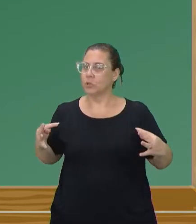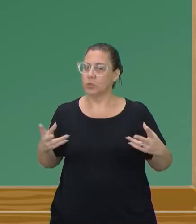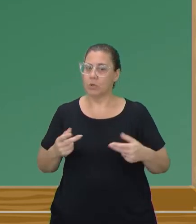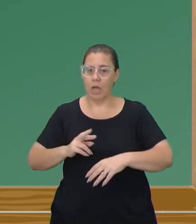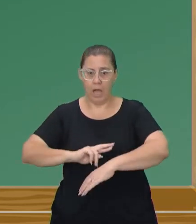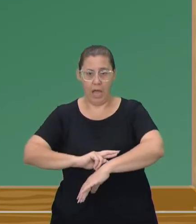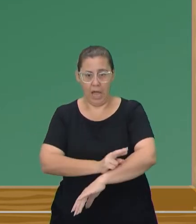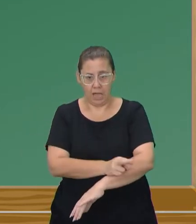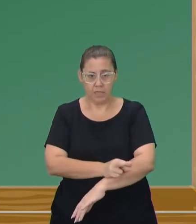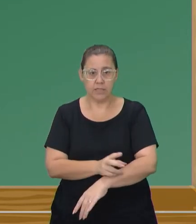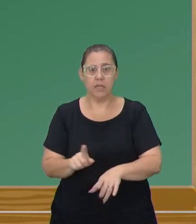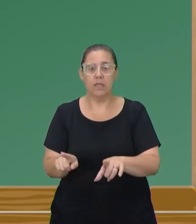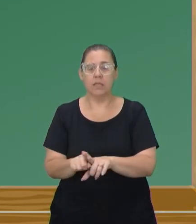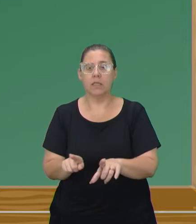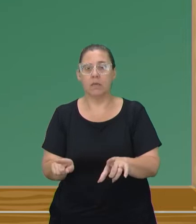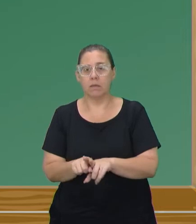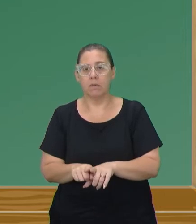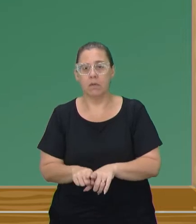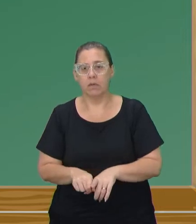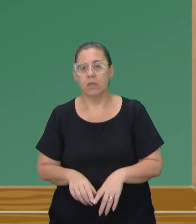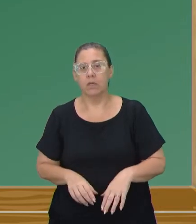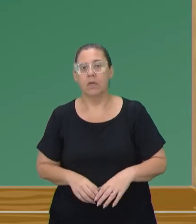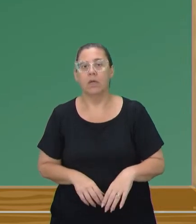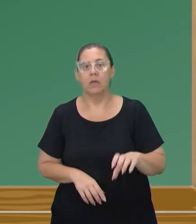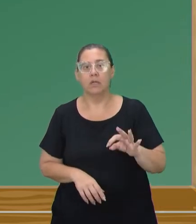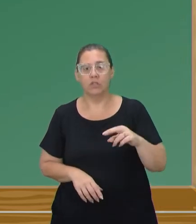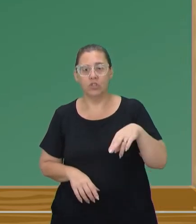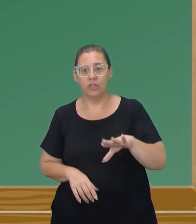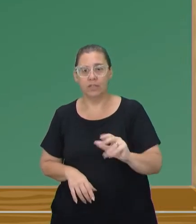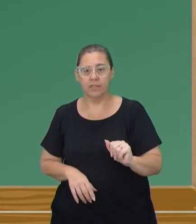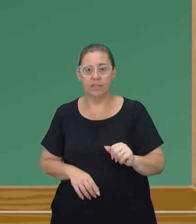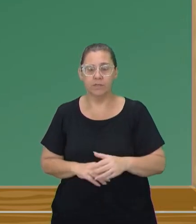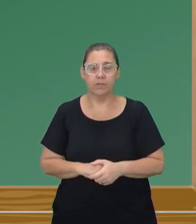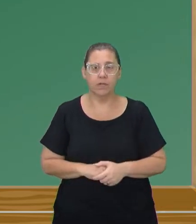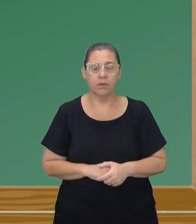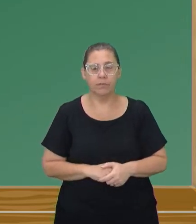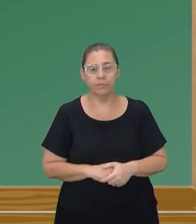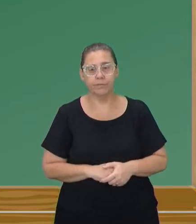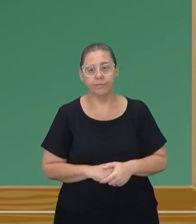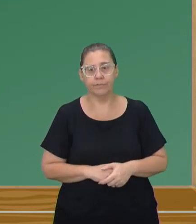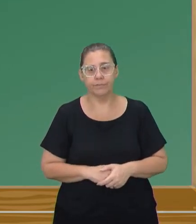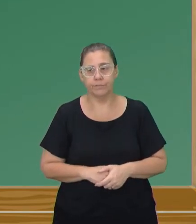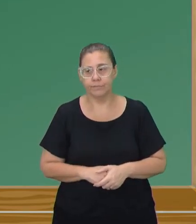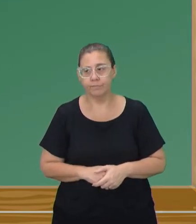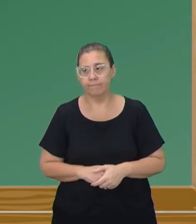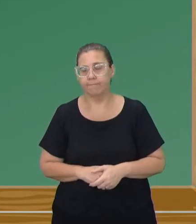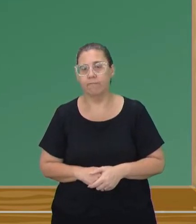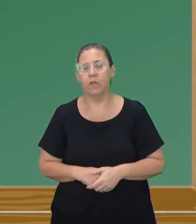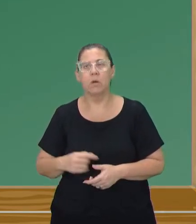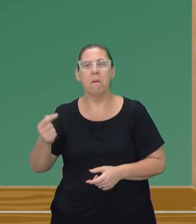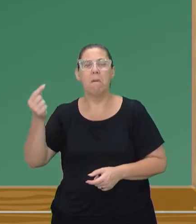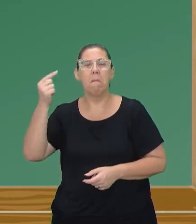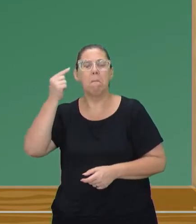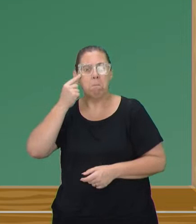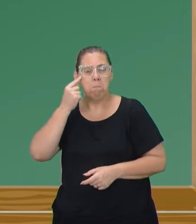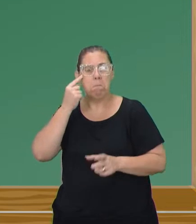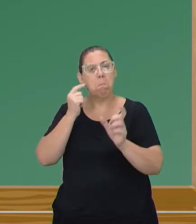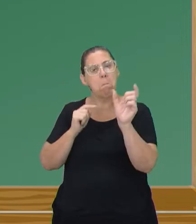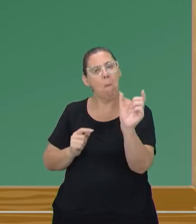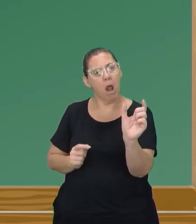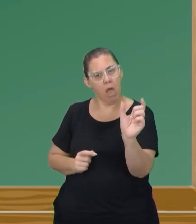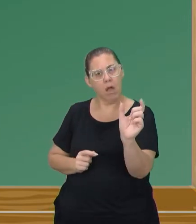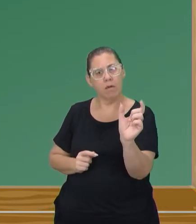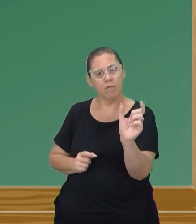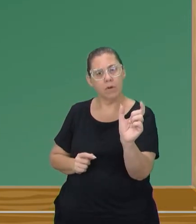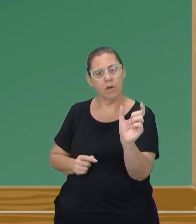raças e marquei étnico e etnia, né? Olha só. Então, pensando aqui nessas palavras, né? Eu